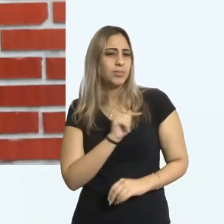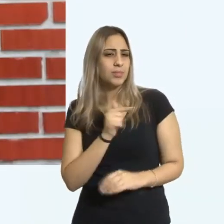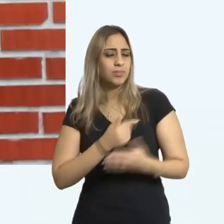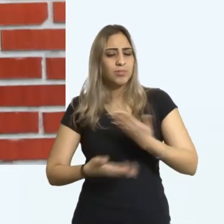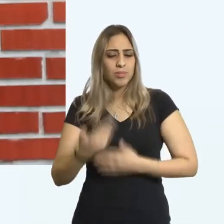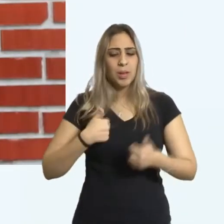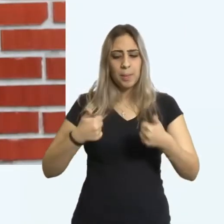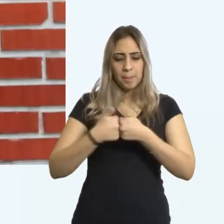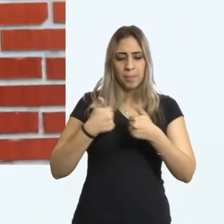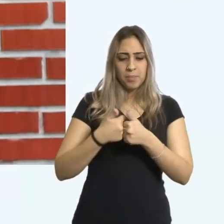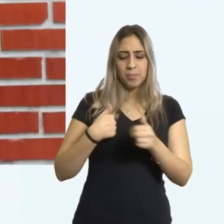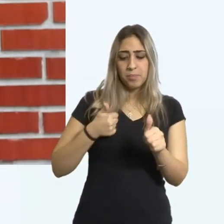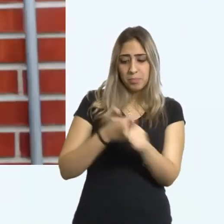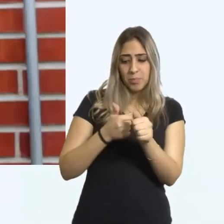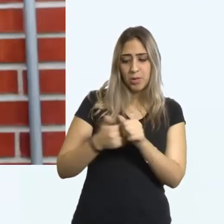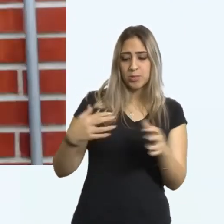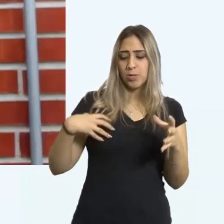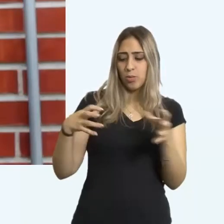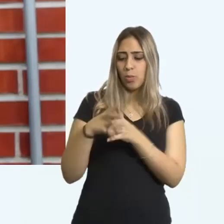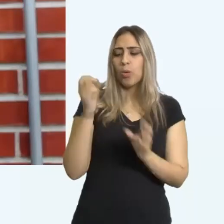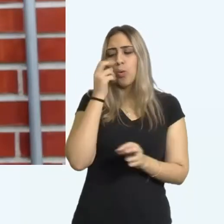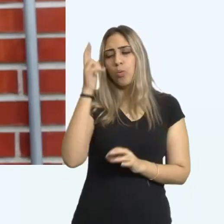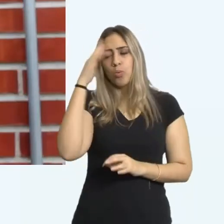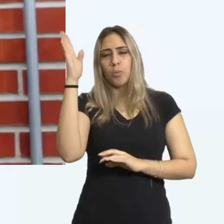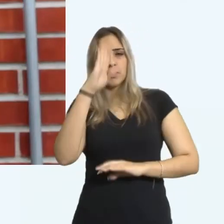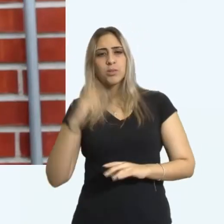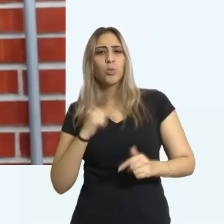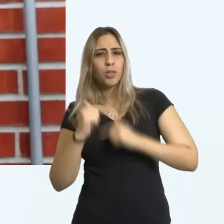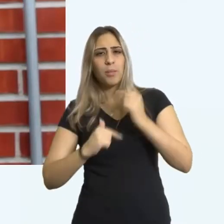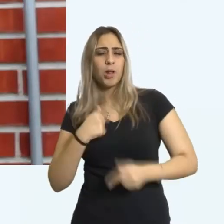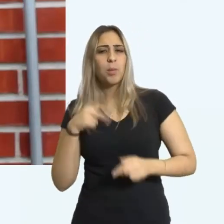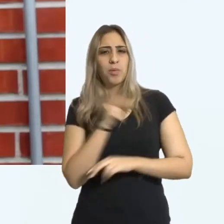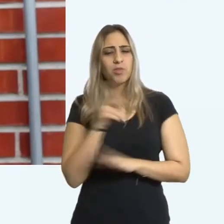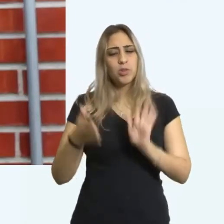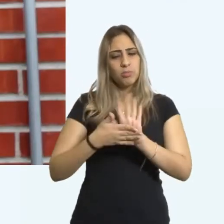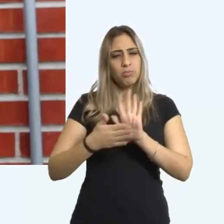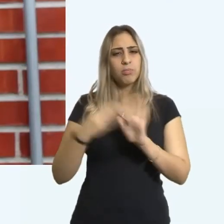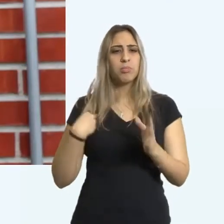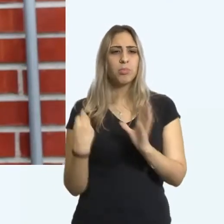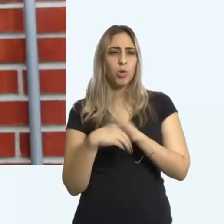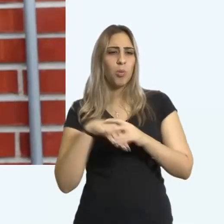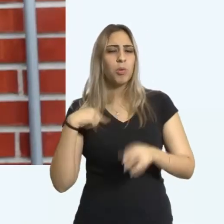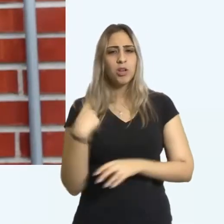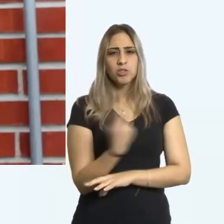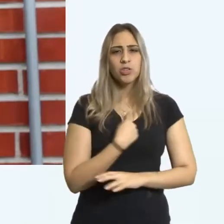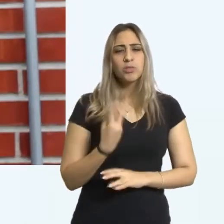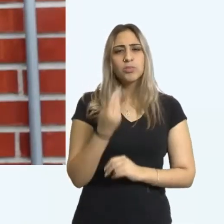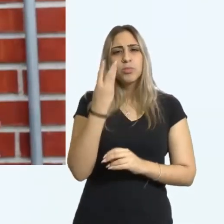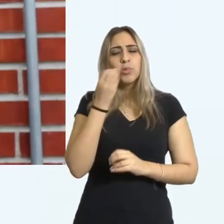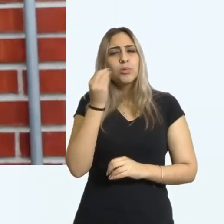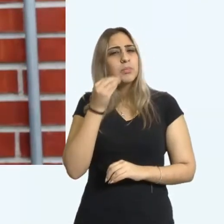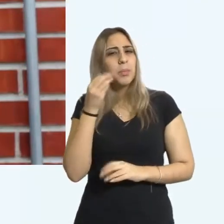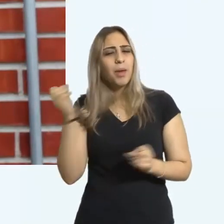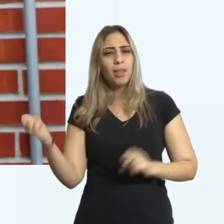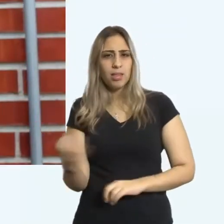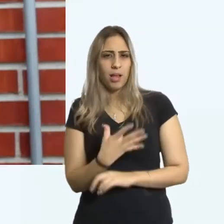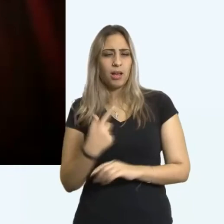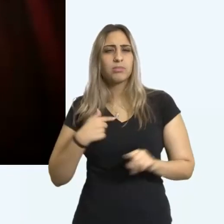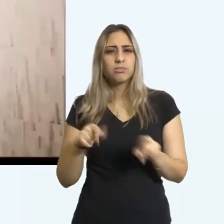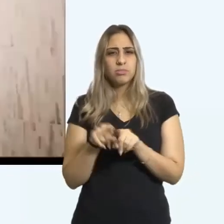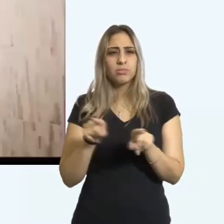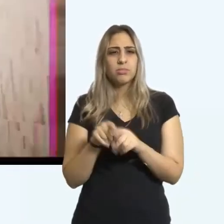aproximação muito grande com a cultura brasileira é que os trabalhos que a professora propôs para a gente foram foram muito experimentais mas